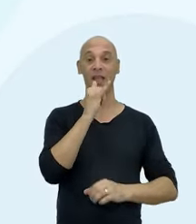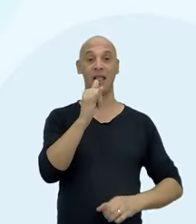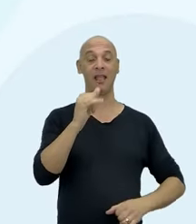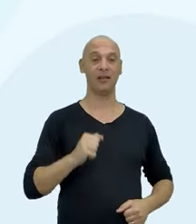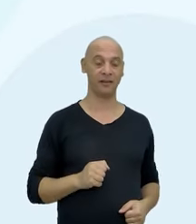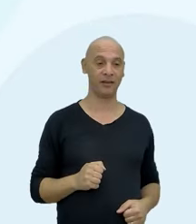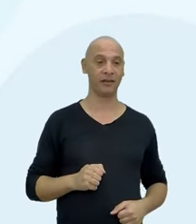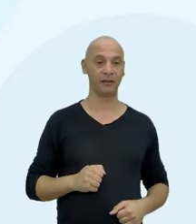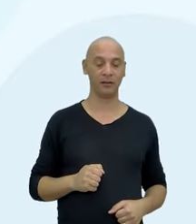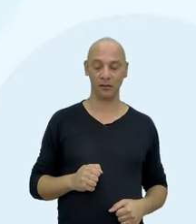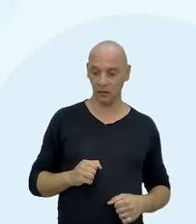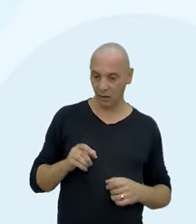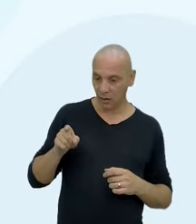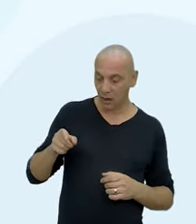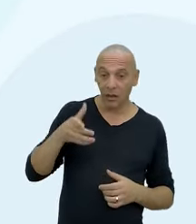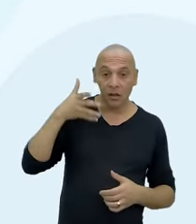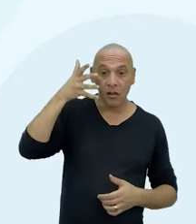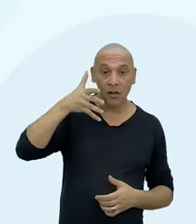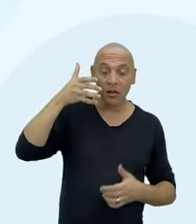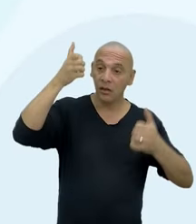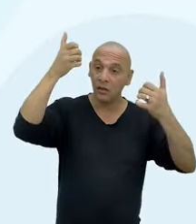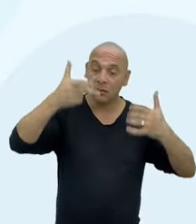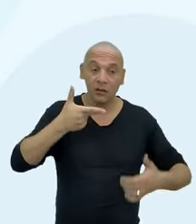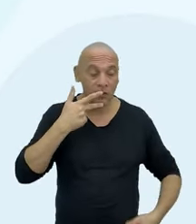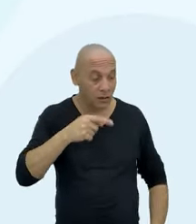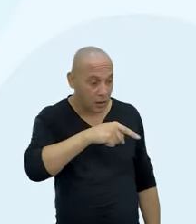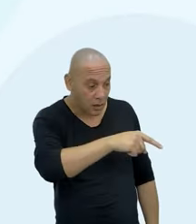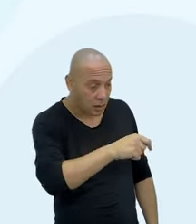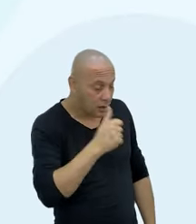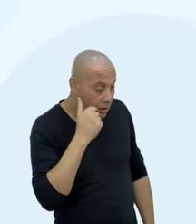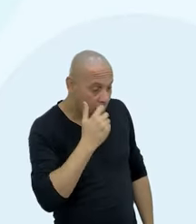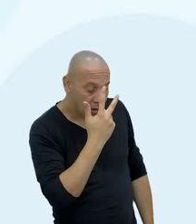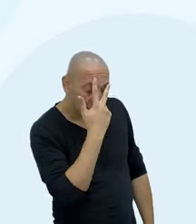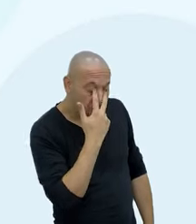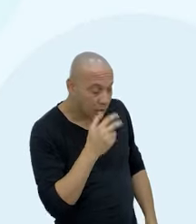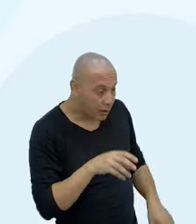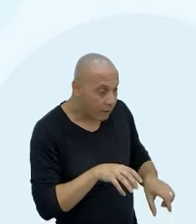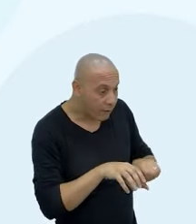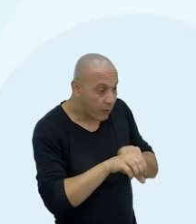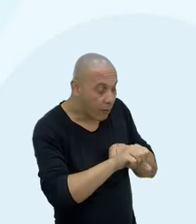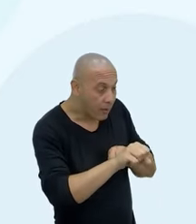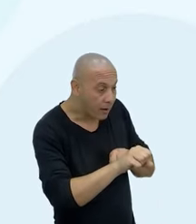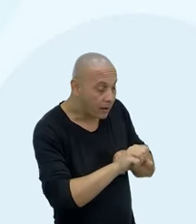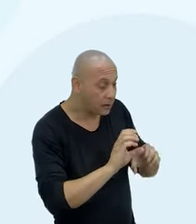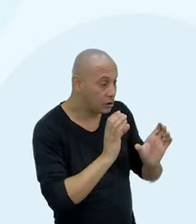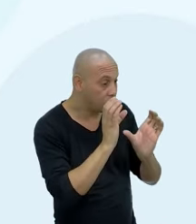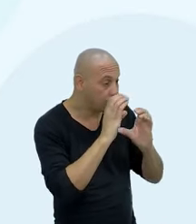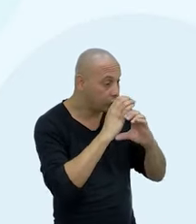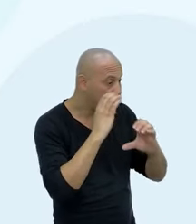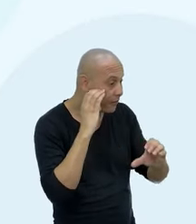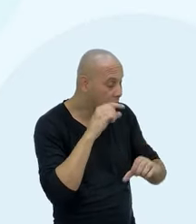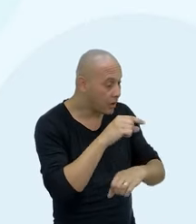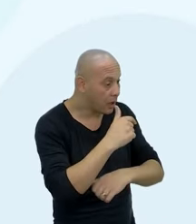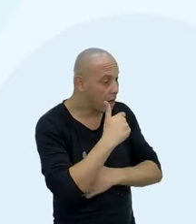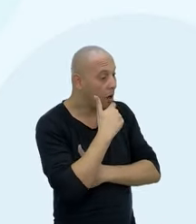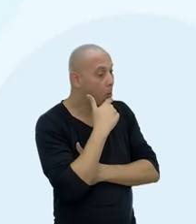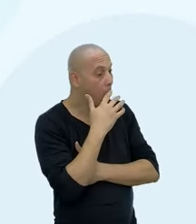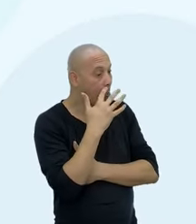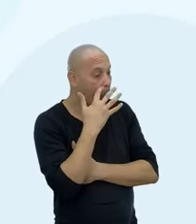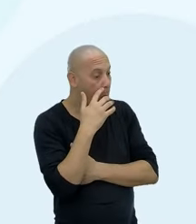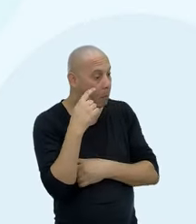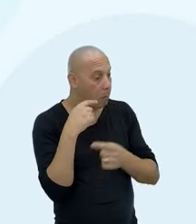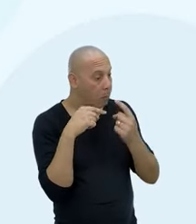menina que você ouvi ela falando você não tem ideia imaginar que uma pessoa cega e chegou tão longe